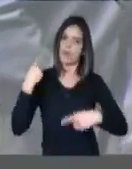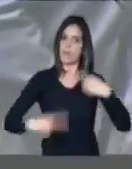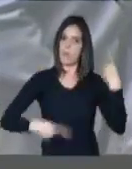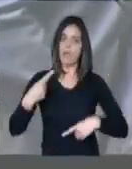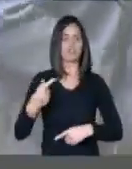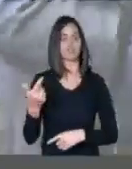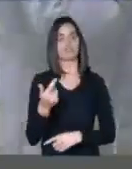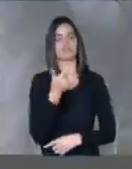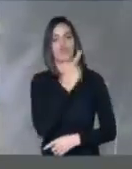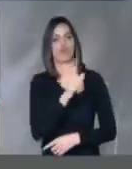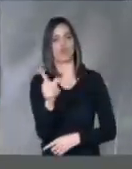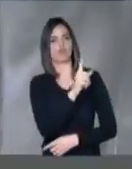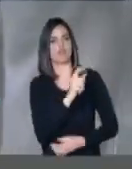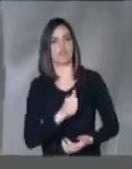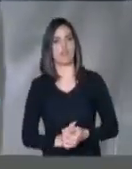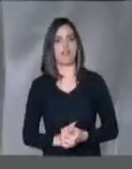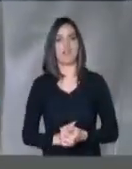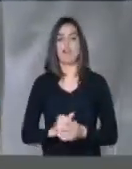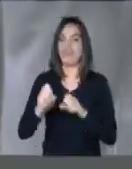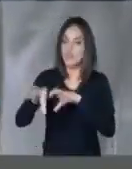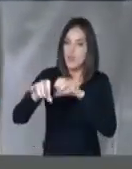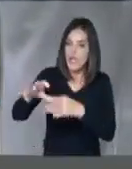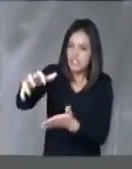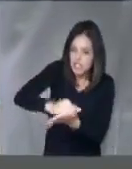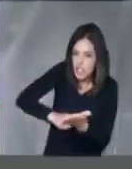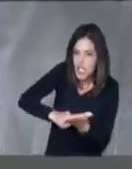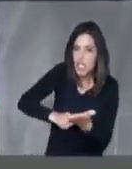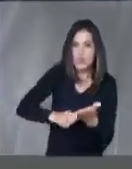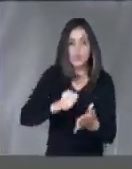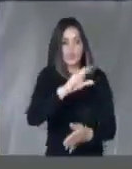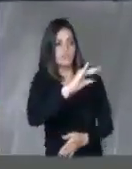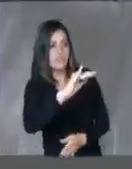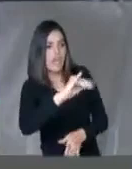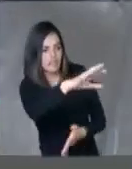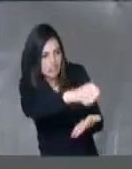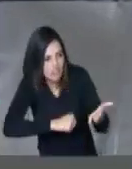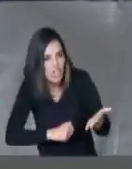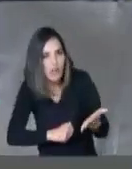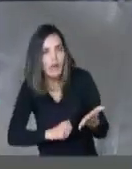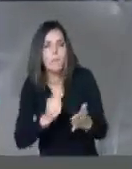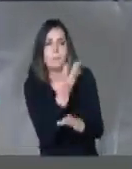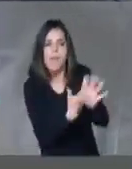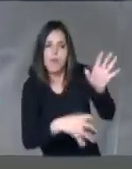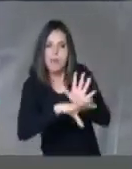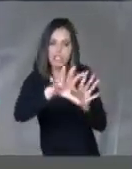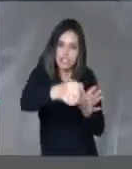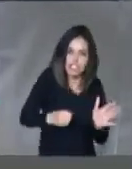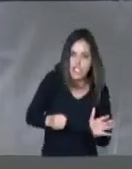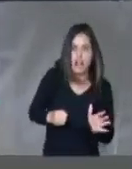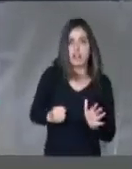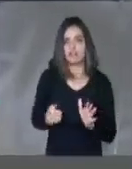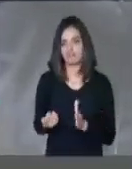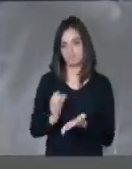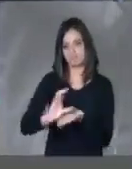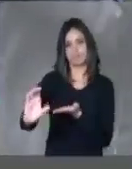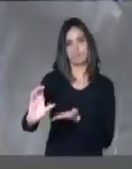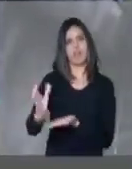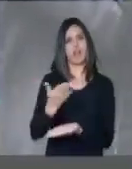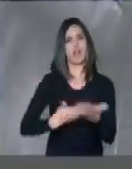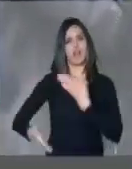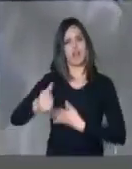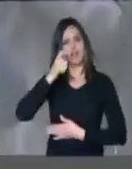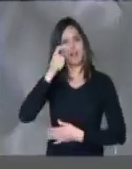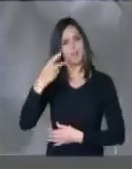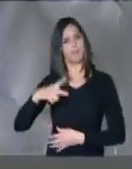debate de conteúdo. Estão tirando dinheiro da educação, estão tirando dinheiro da ciência, tirando dinheiro do meio ambiente para garantir interesse privado do